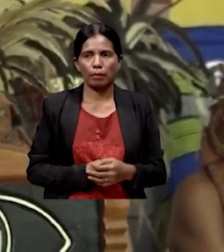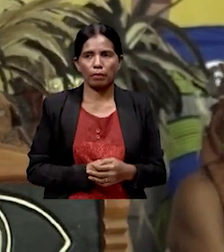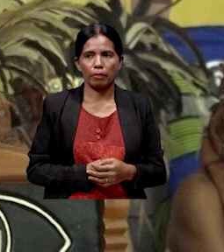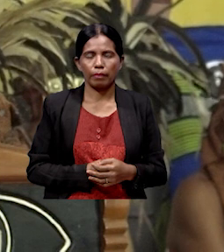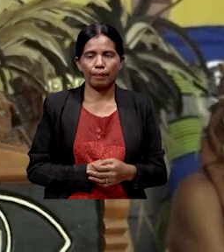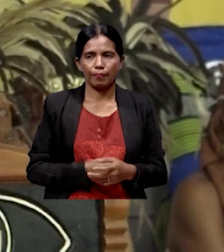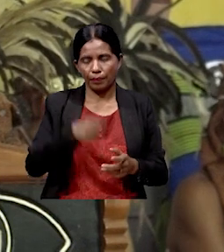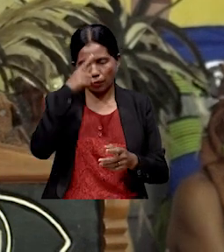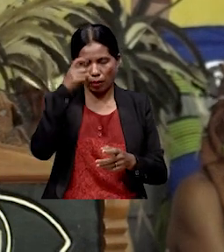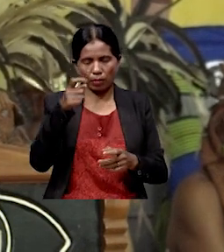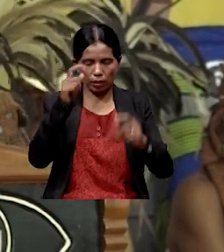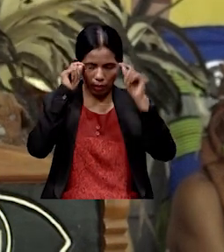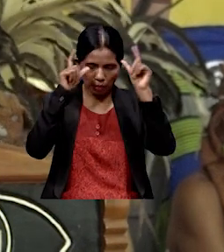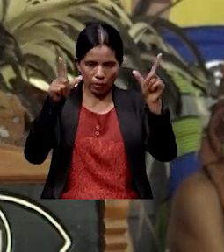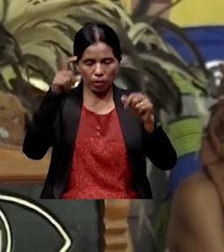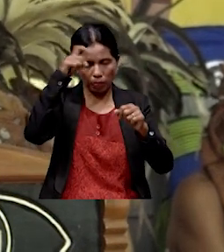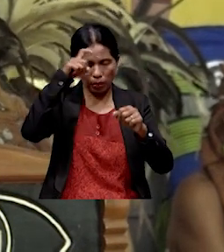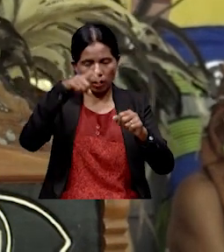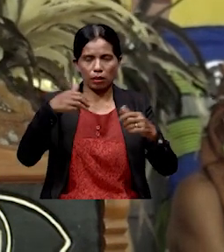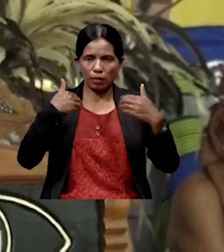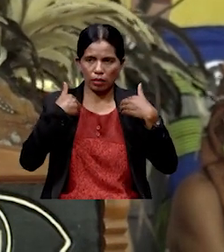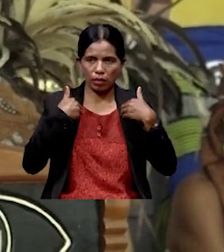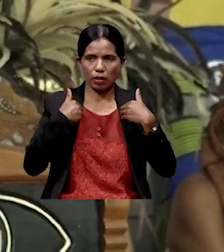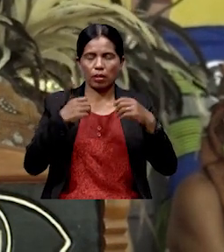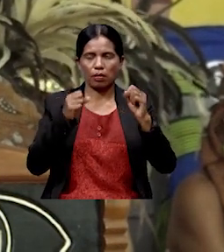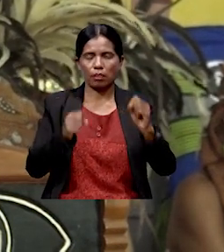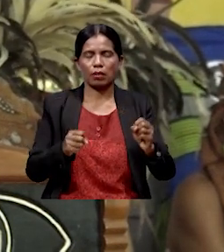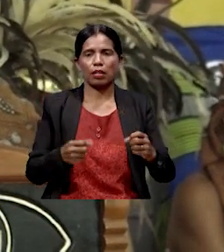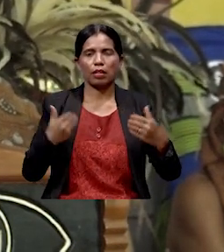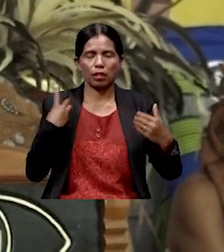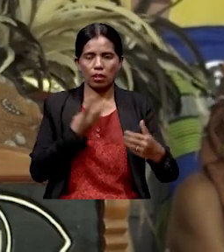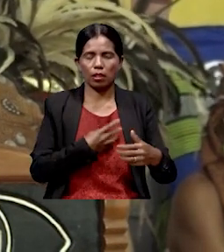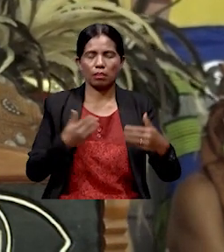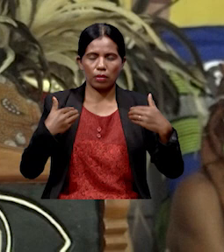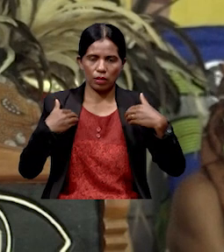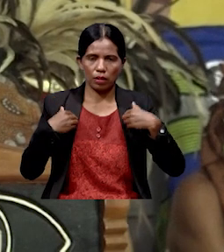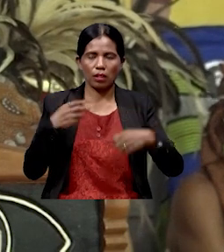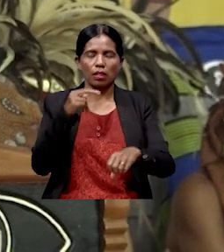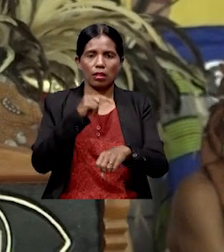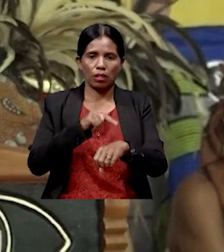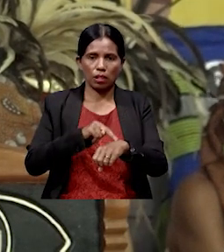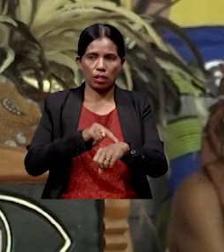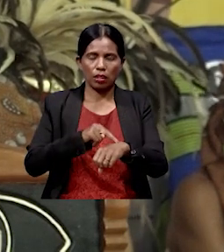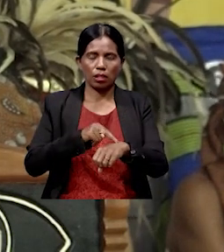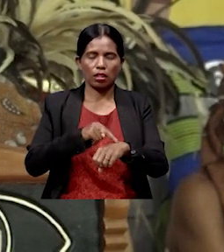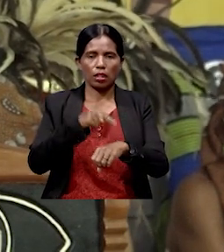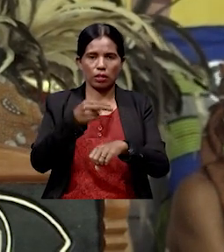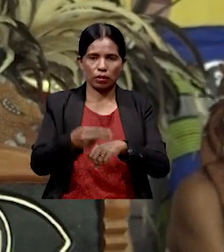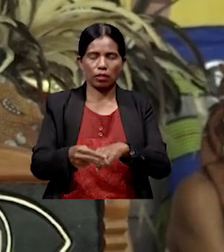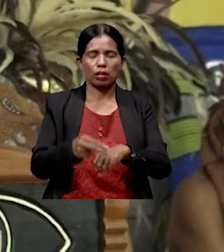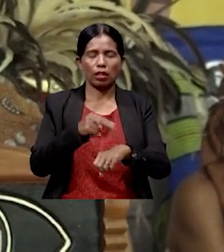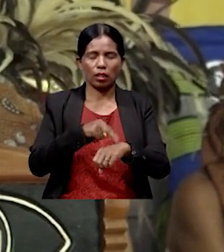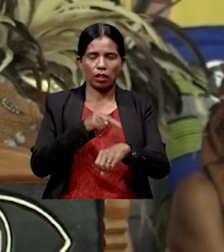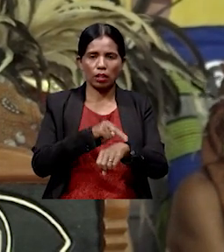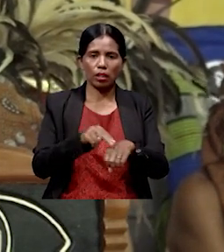anos, além de matéria de leitura, a vez atrás de nós, bom, apoio deles para ir também no